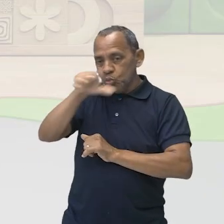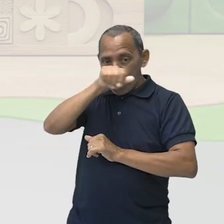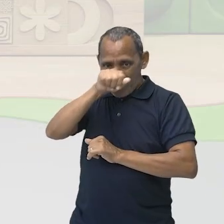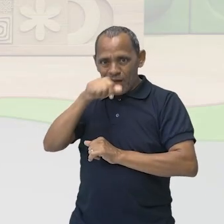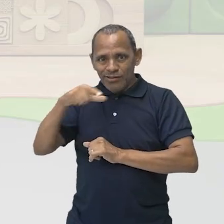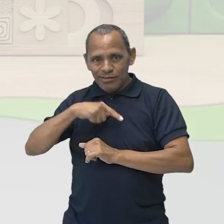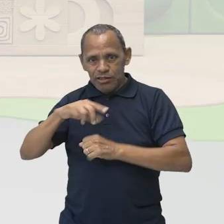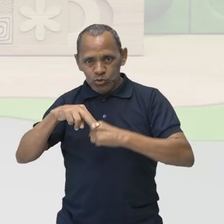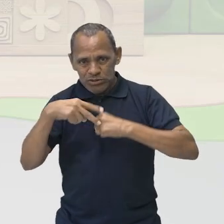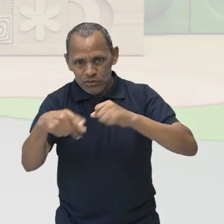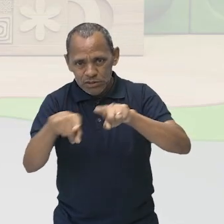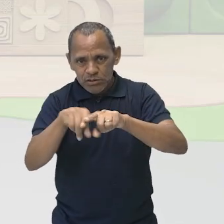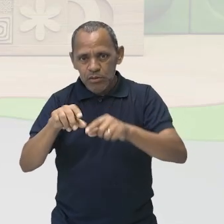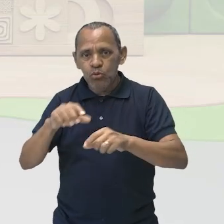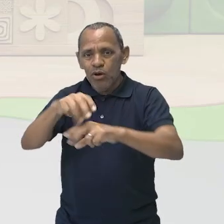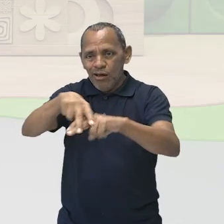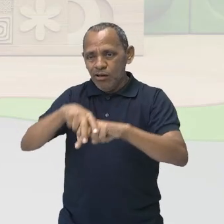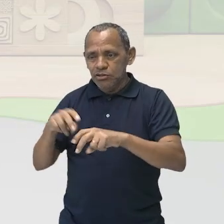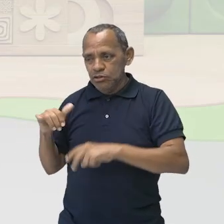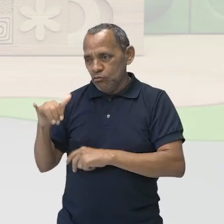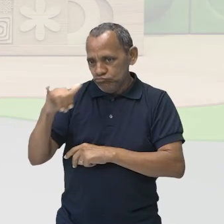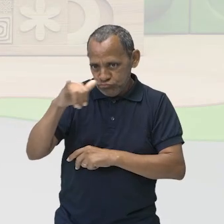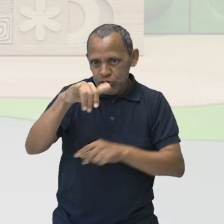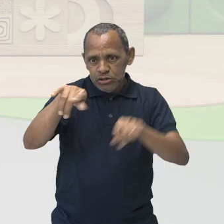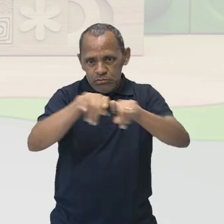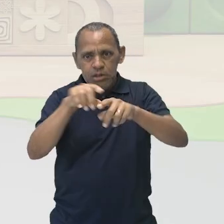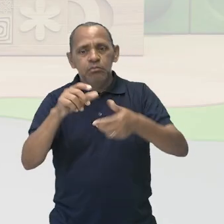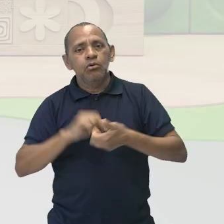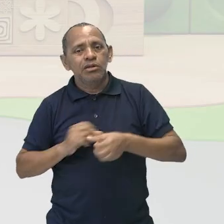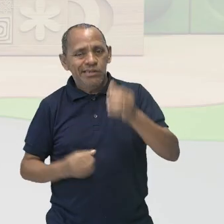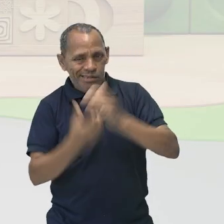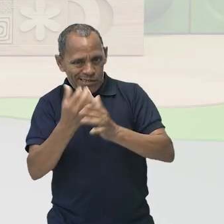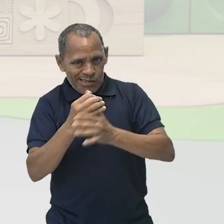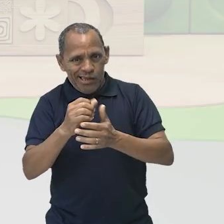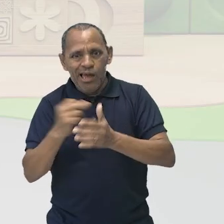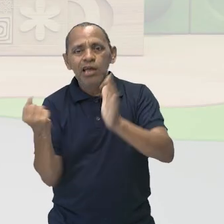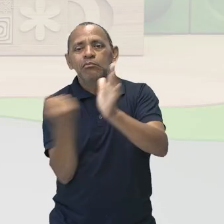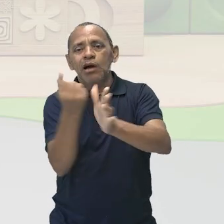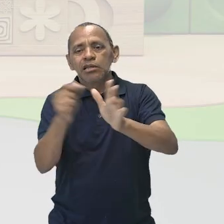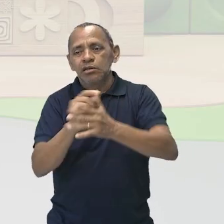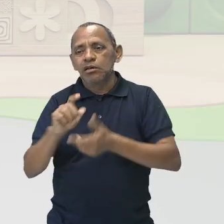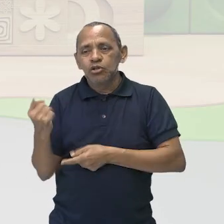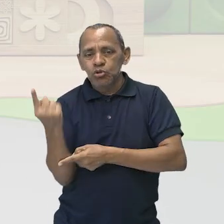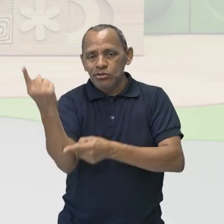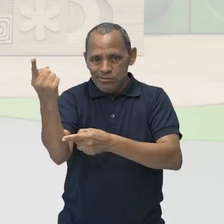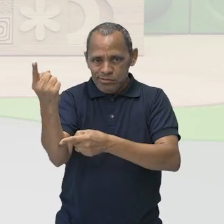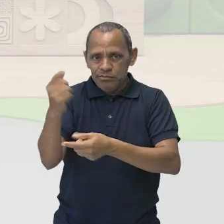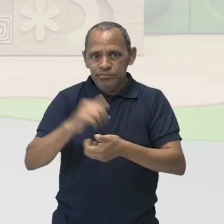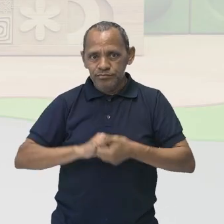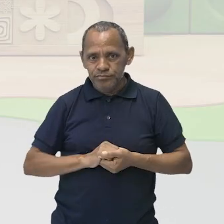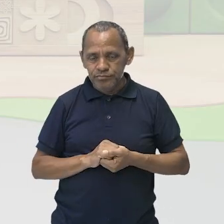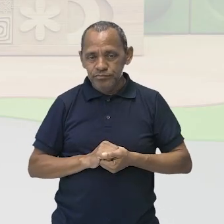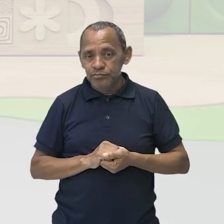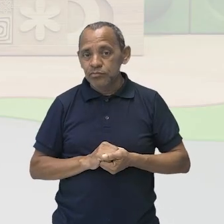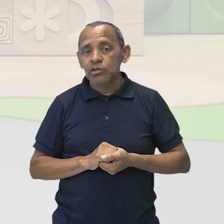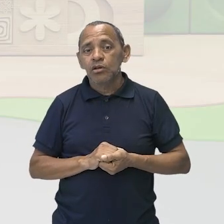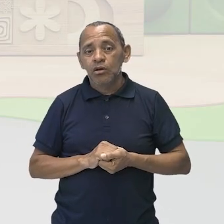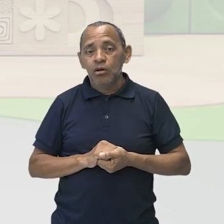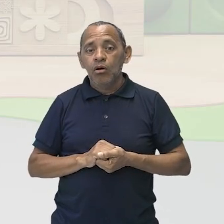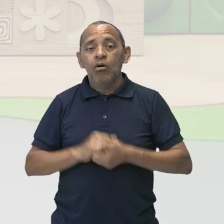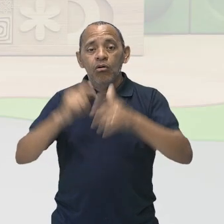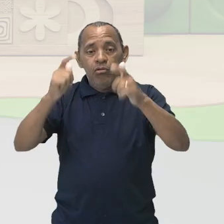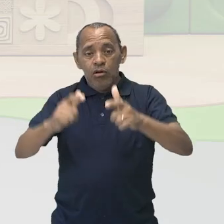esses aviões supersônicos pode gerar infrações detectáveis a grandes distâncias. Temos também, enquanto fonte artificial,